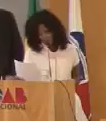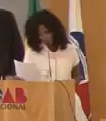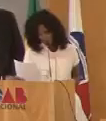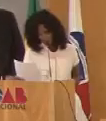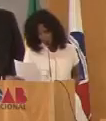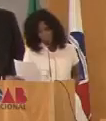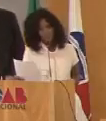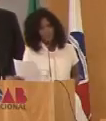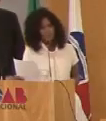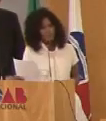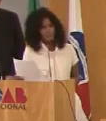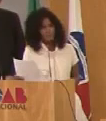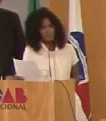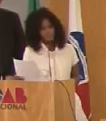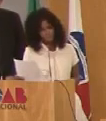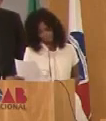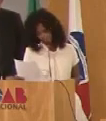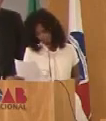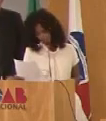Cidadania.